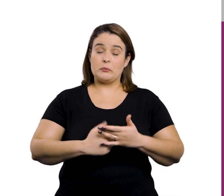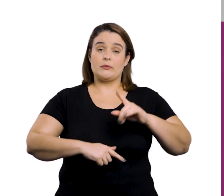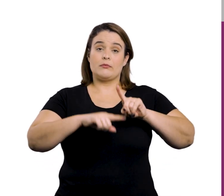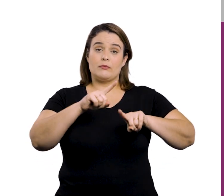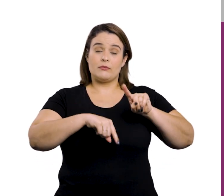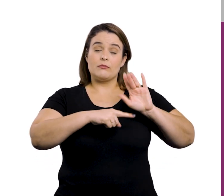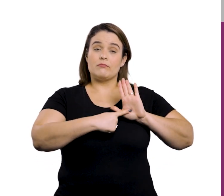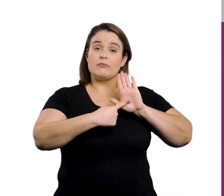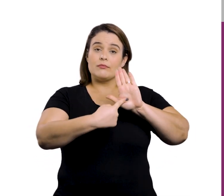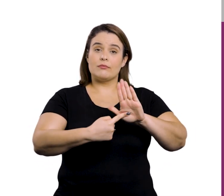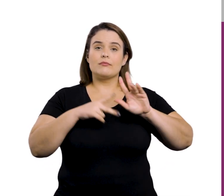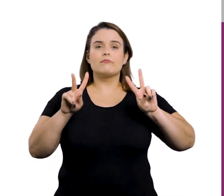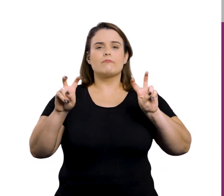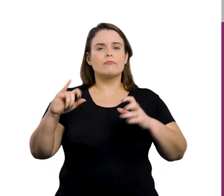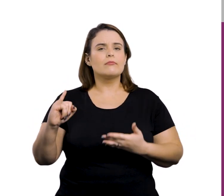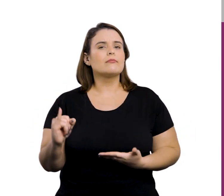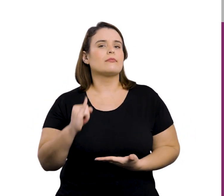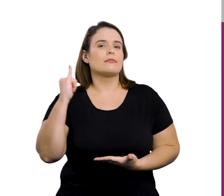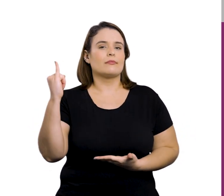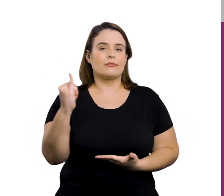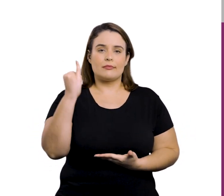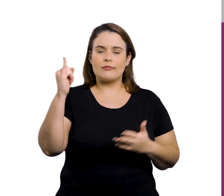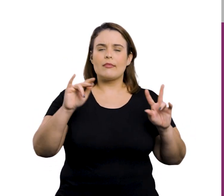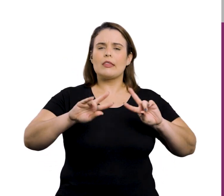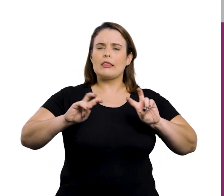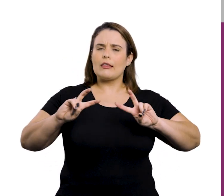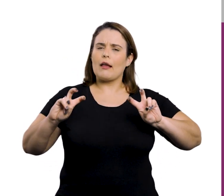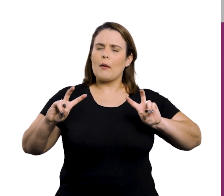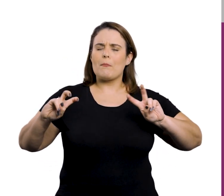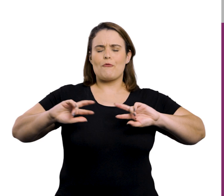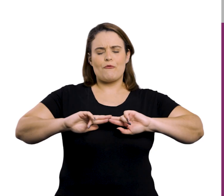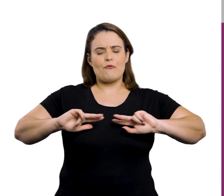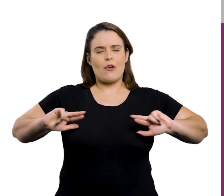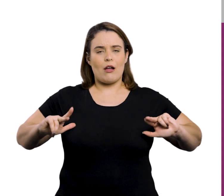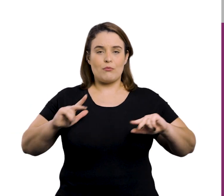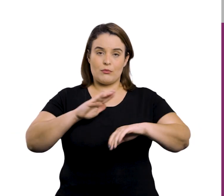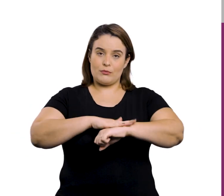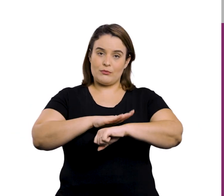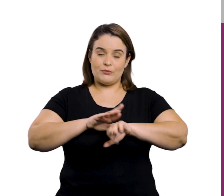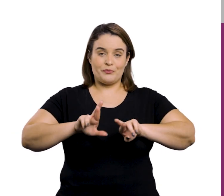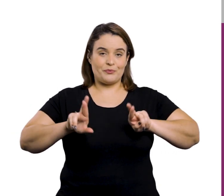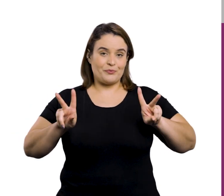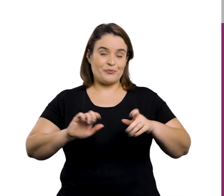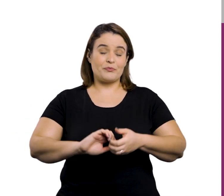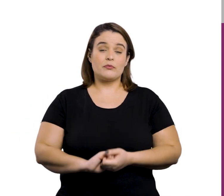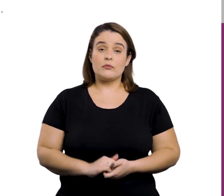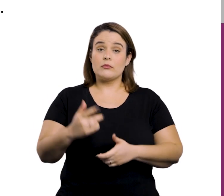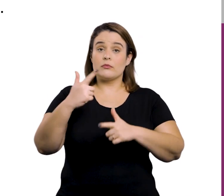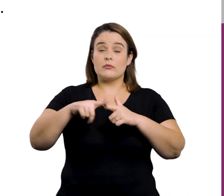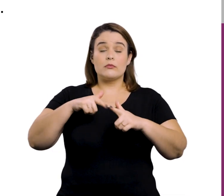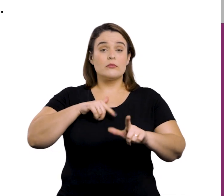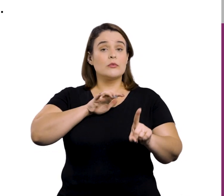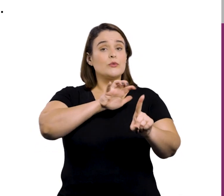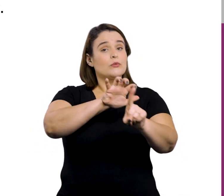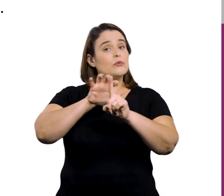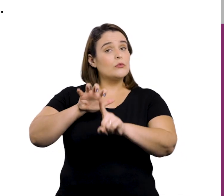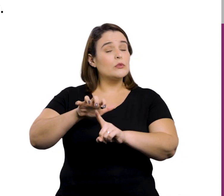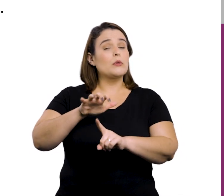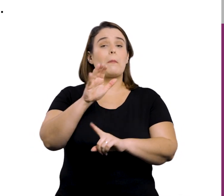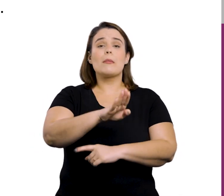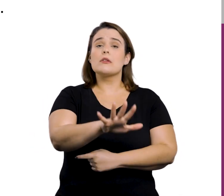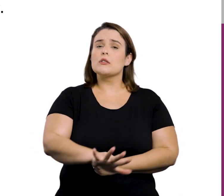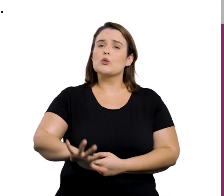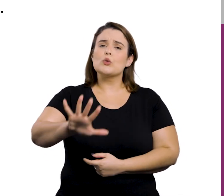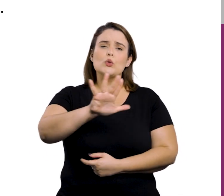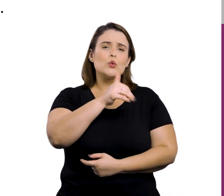material, portanto, apresenta temas que são relevantes para muitos temas e momentos. São questões que impactam a vida de